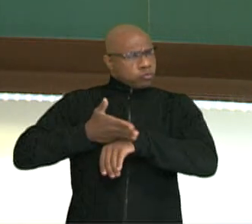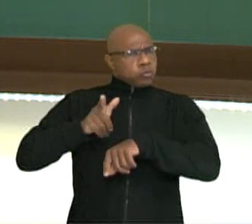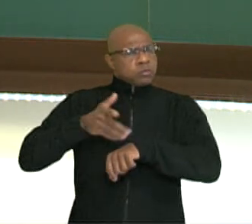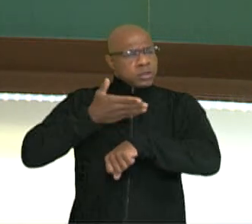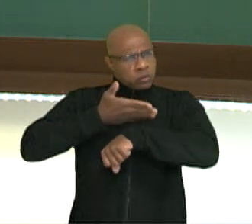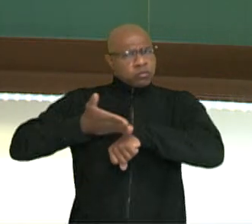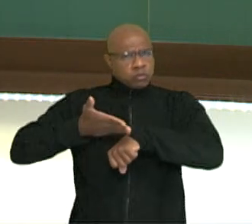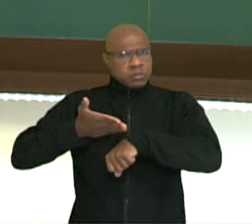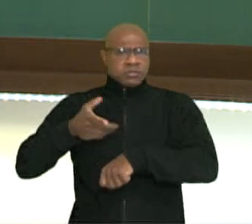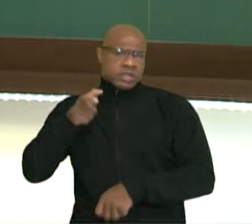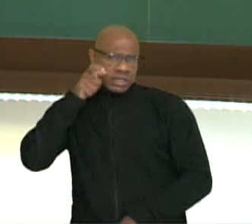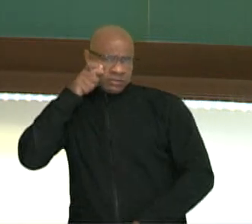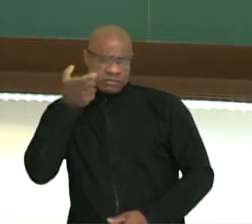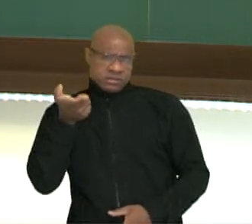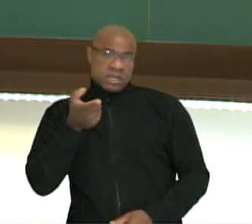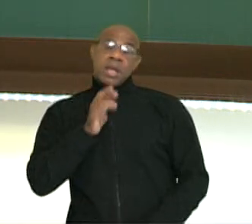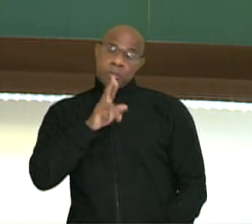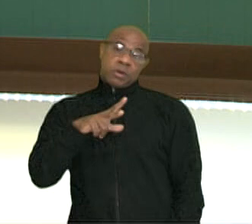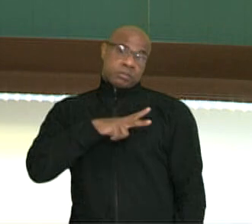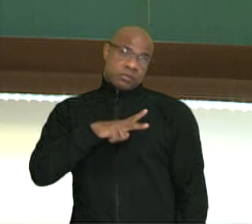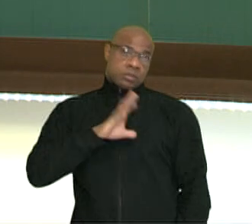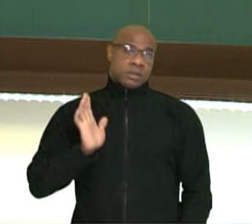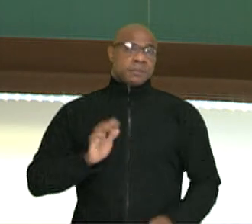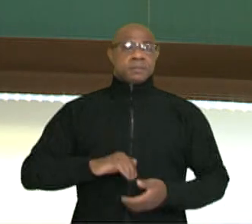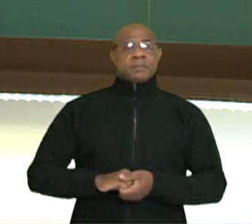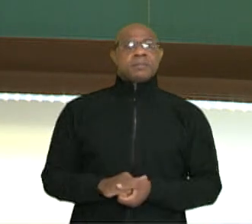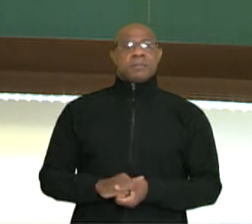uma resposta pessoal, certo?